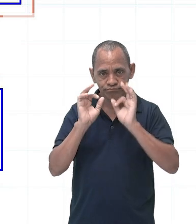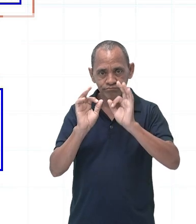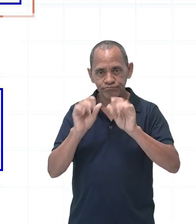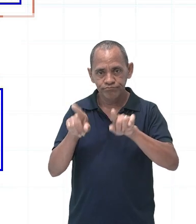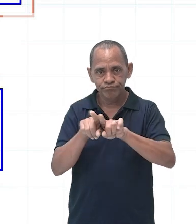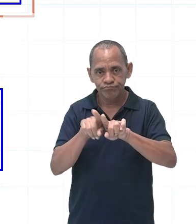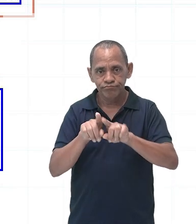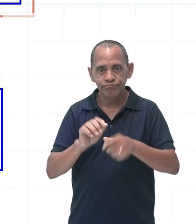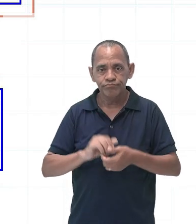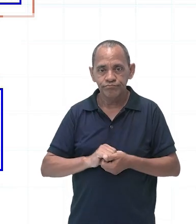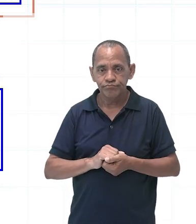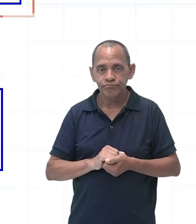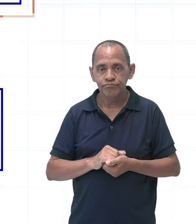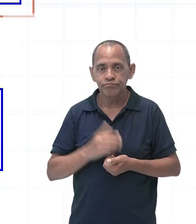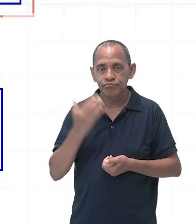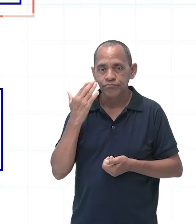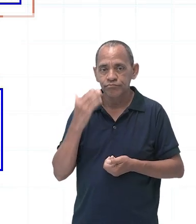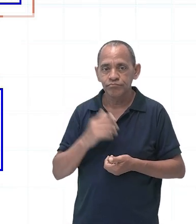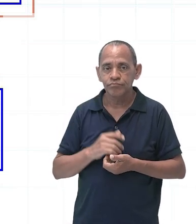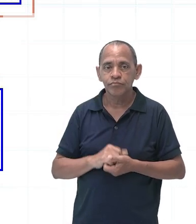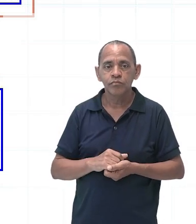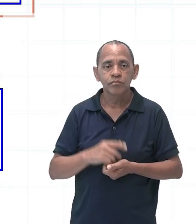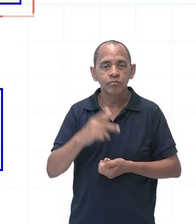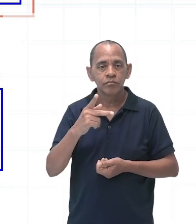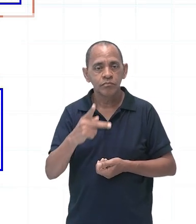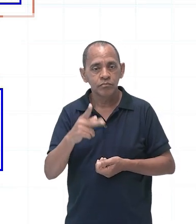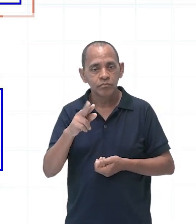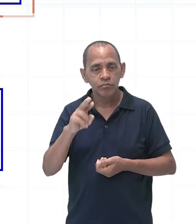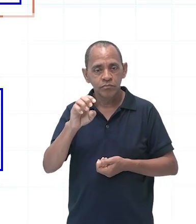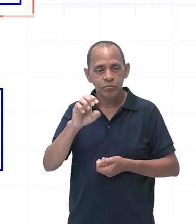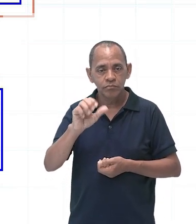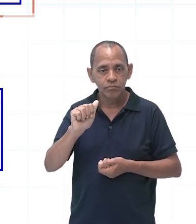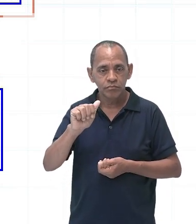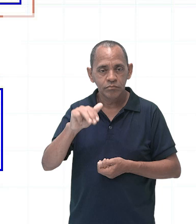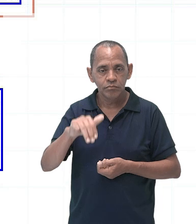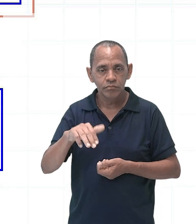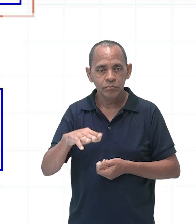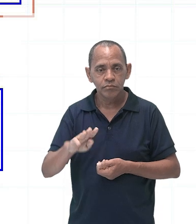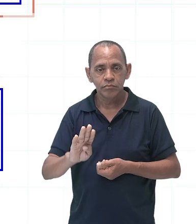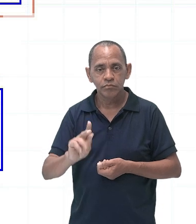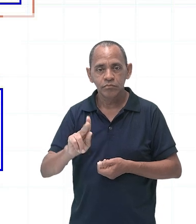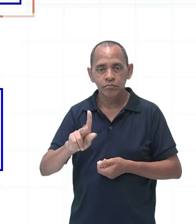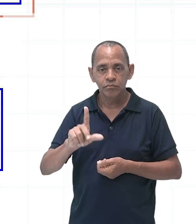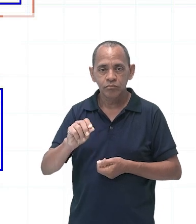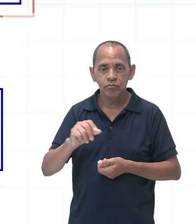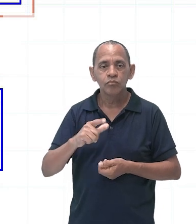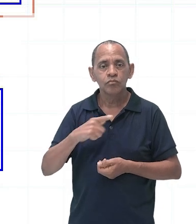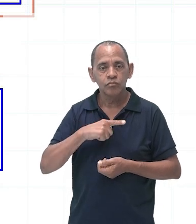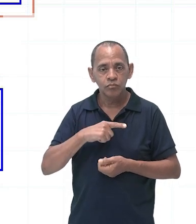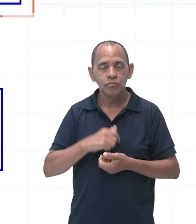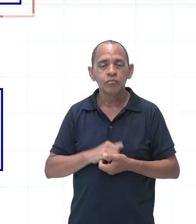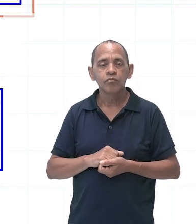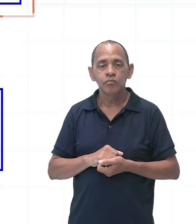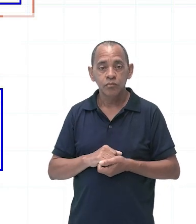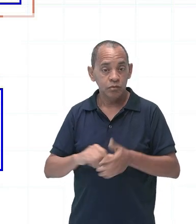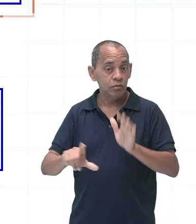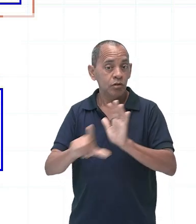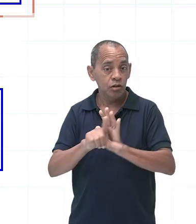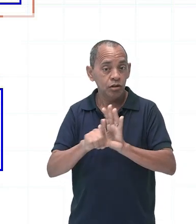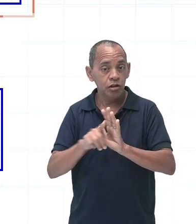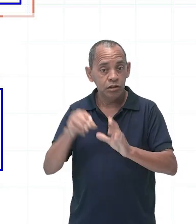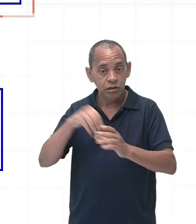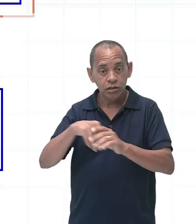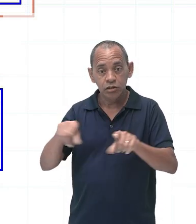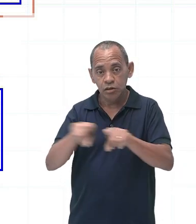ok? E olhem só, o preâmbulo, que é justamente o parágrafo introdutório, toda lei tem, o ECA não seria